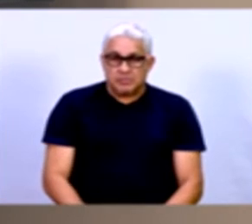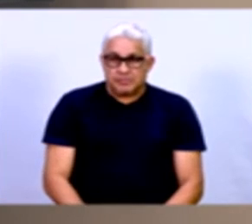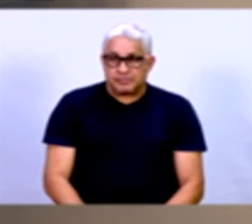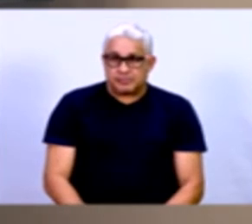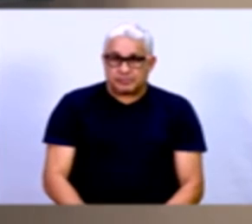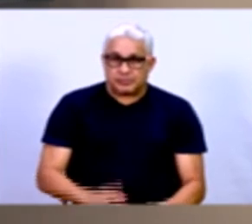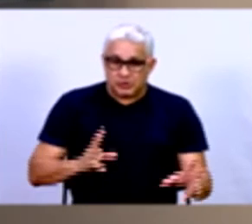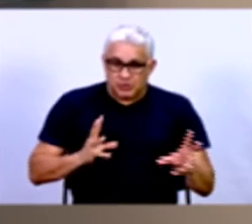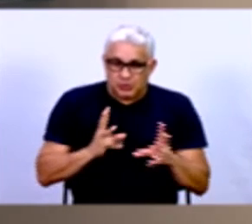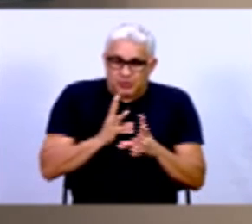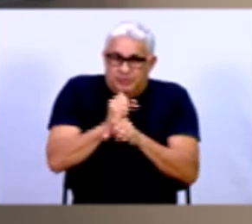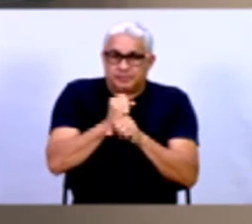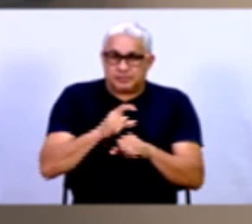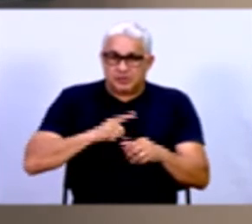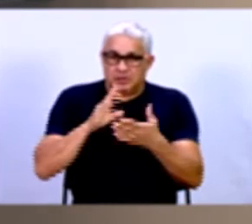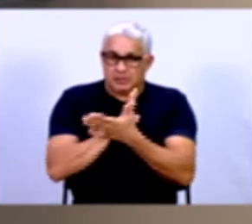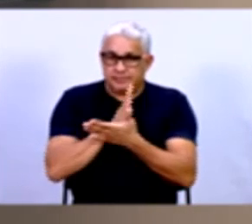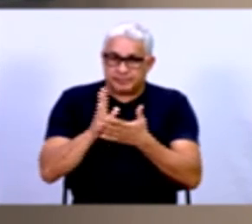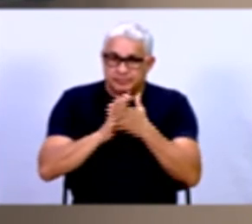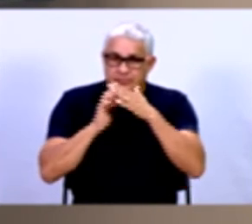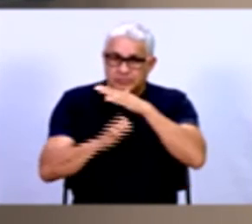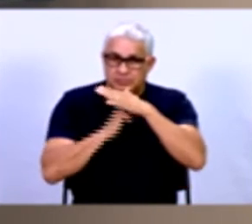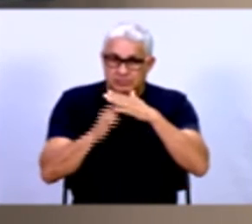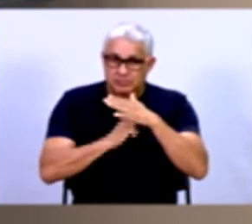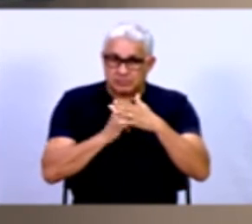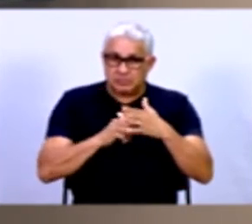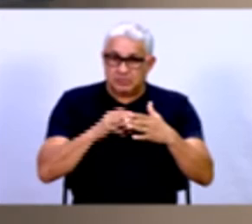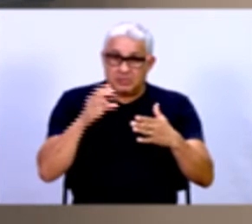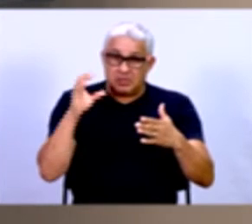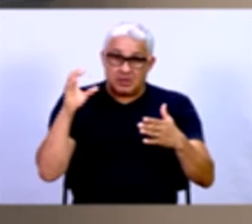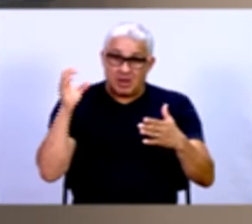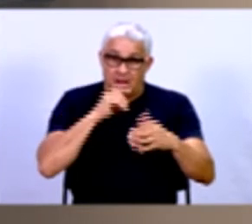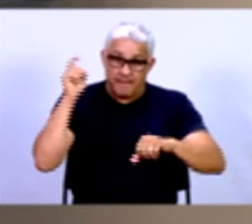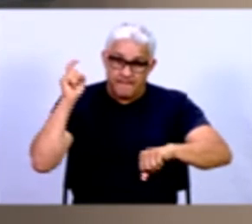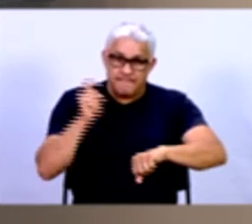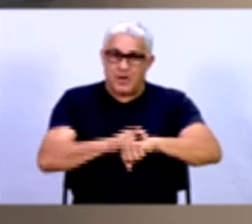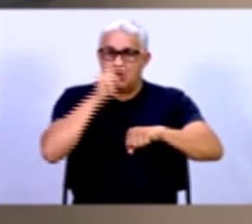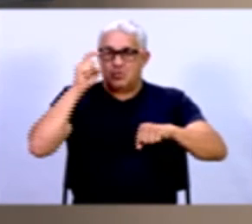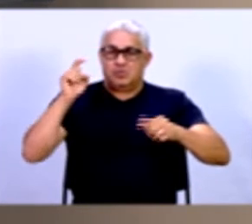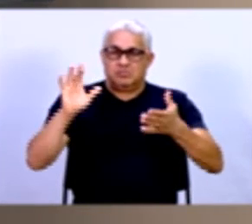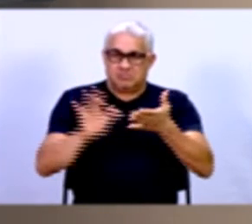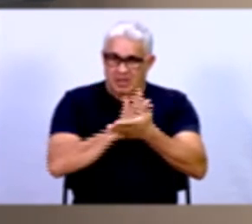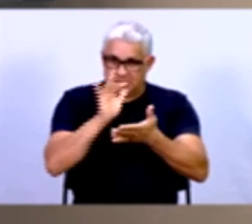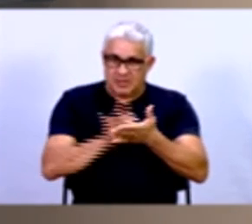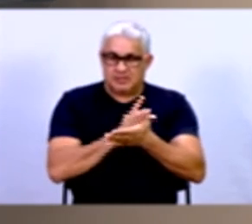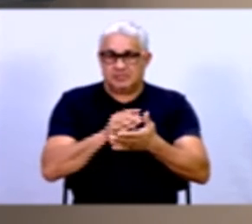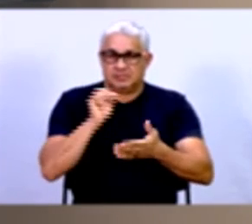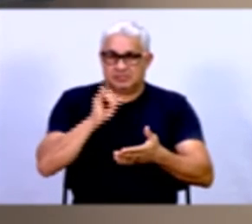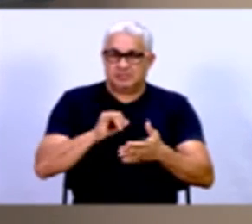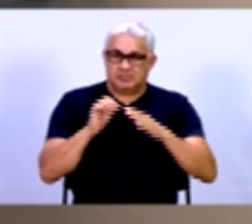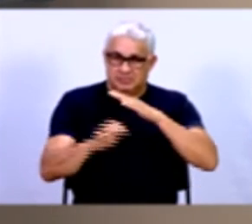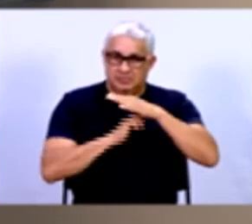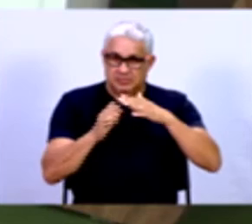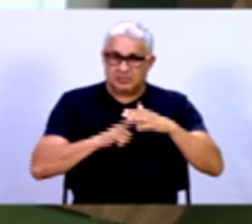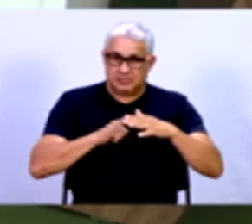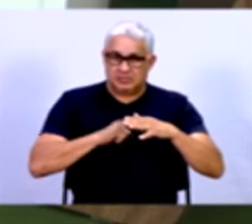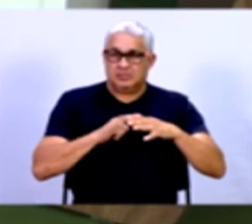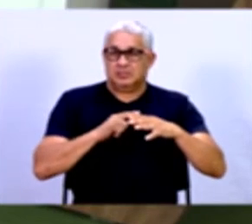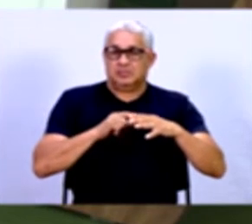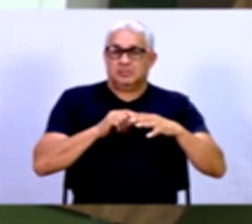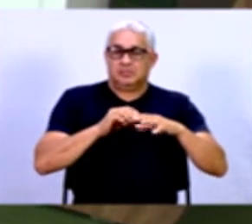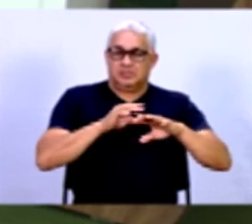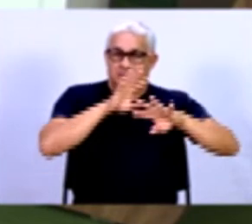que tem algumas empresas que já apuram online, então essa apuração de dados é bem fácil de fazer. Mas caso a empresa está lá no Excel, fazendo